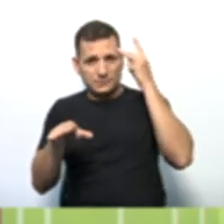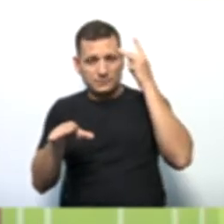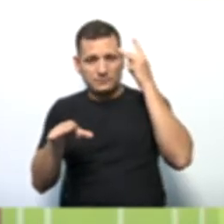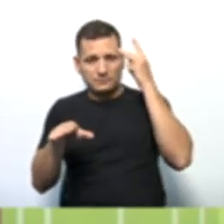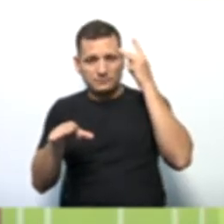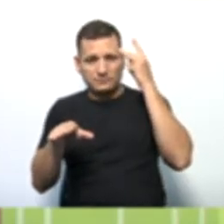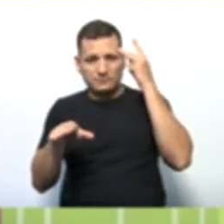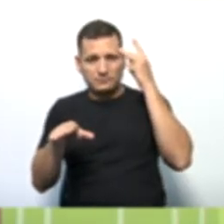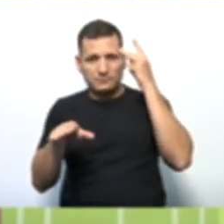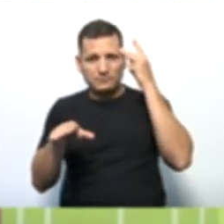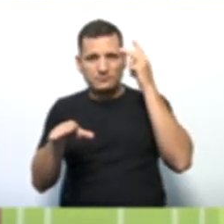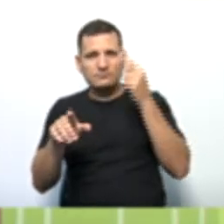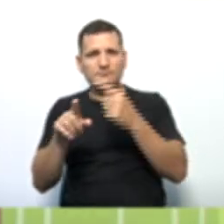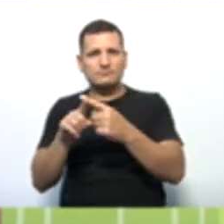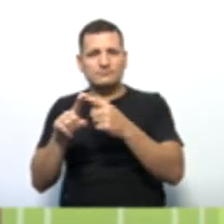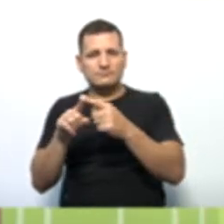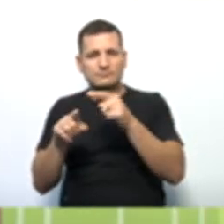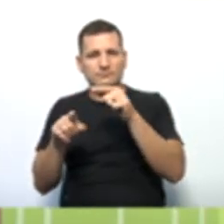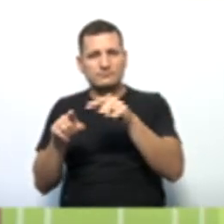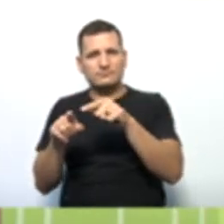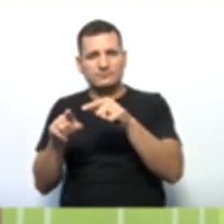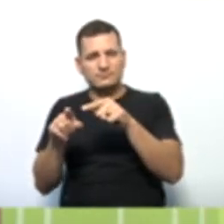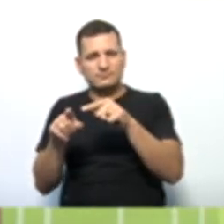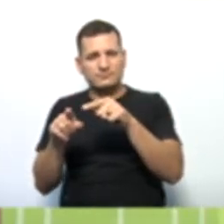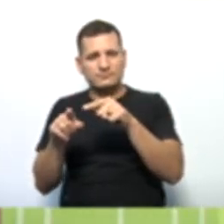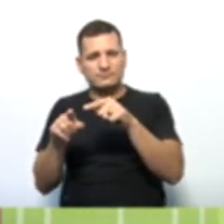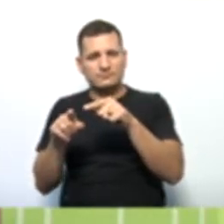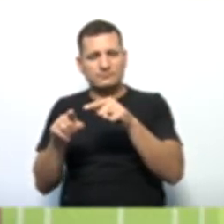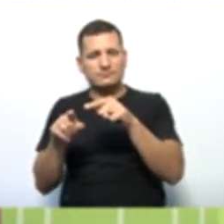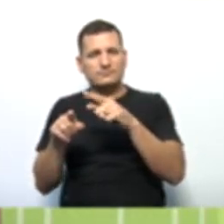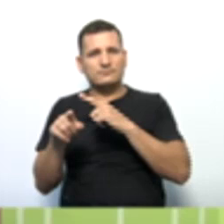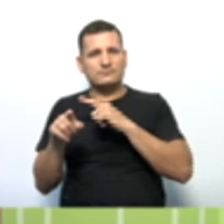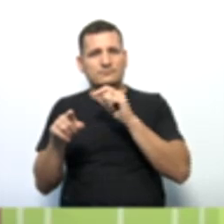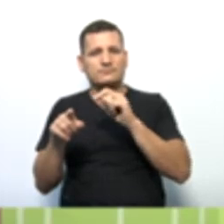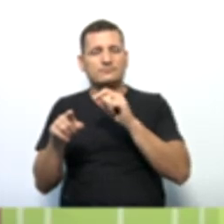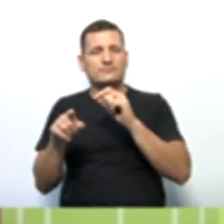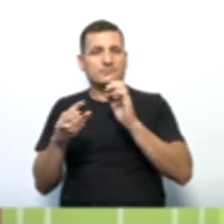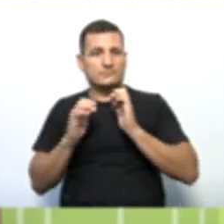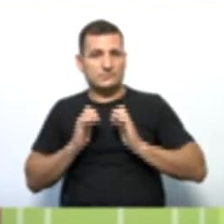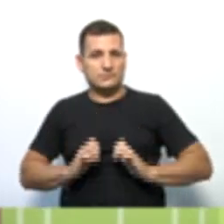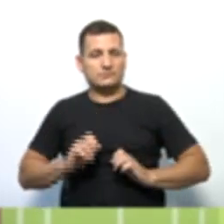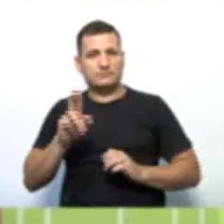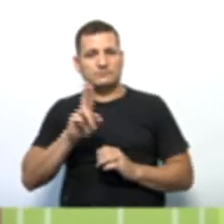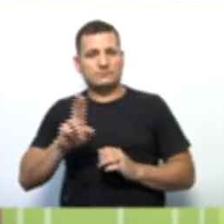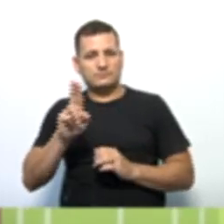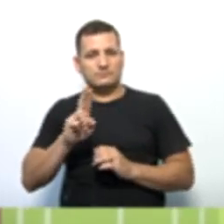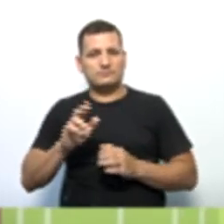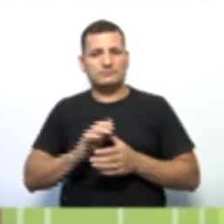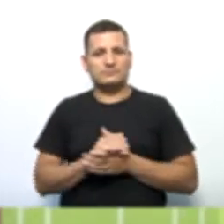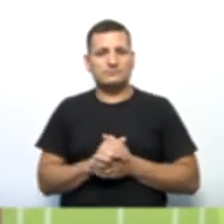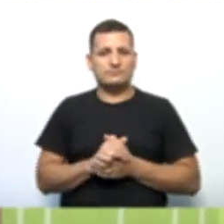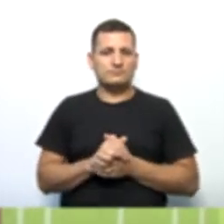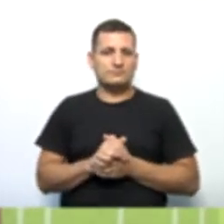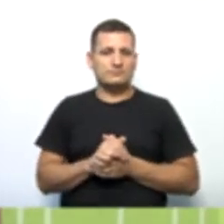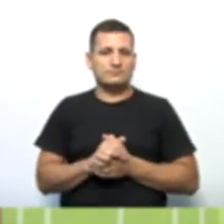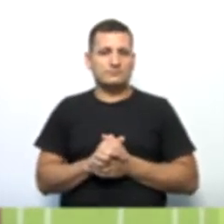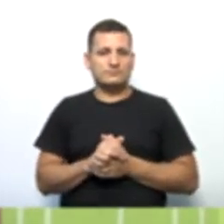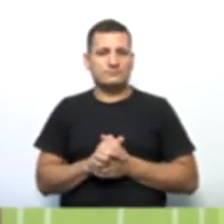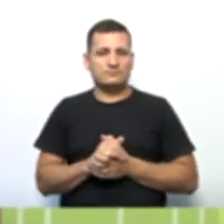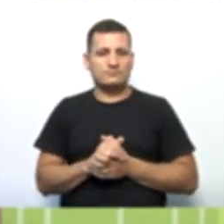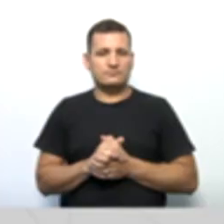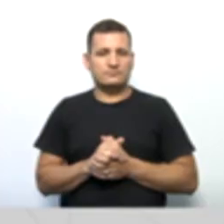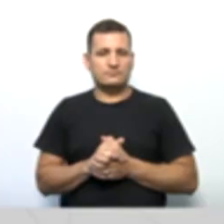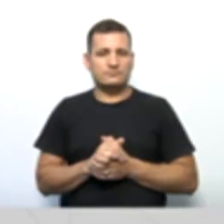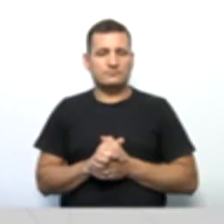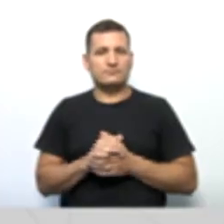pensamento está ali, escondidinho, no fundo, a ideia da ética utilitarista. Mas então, o que